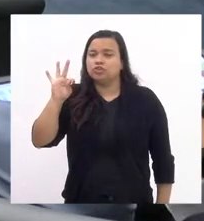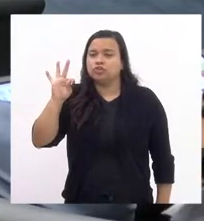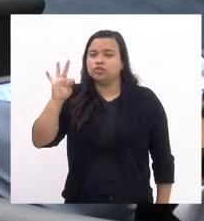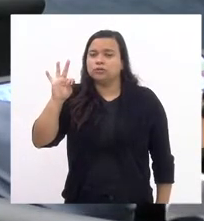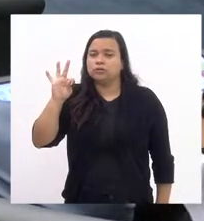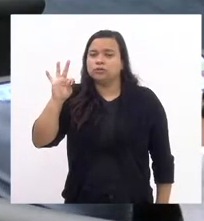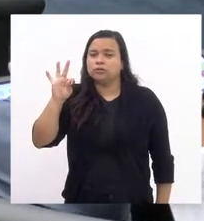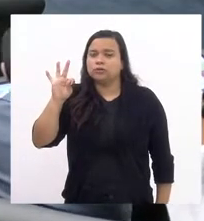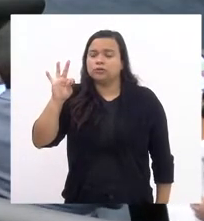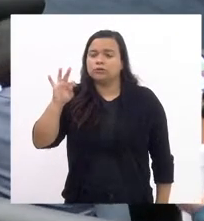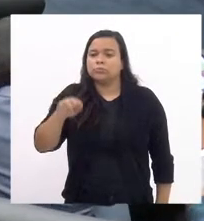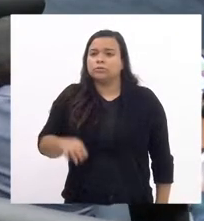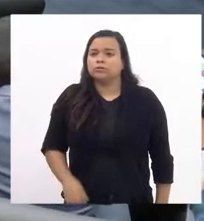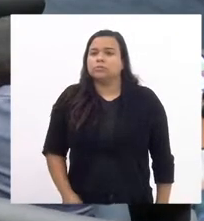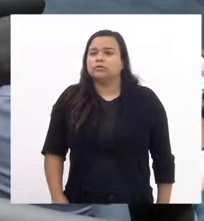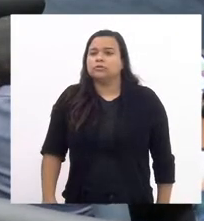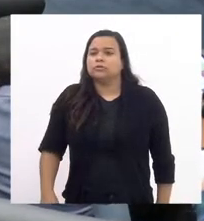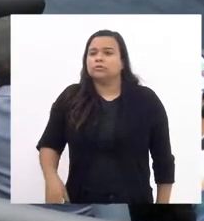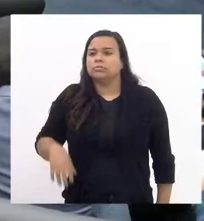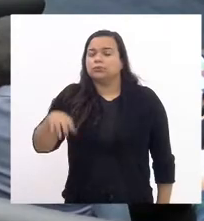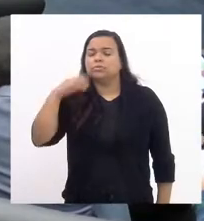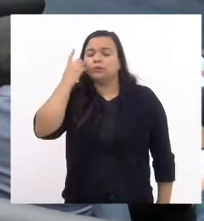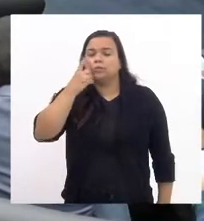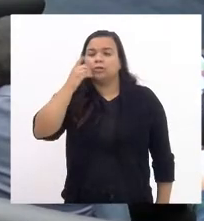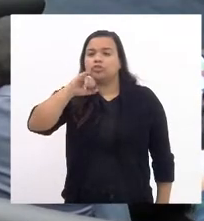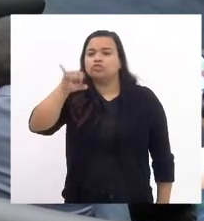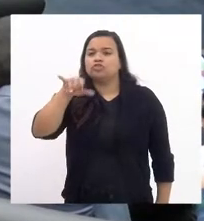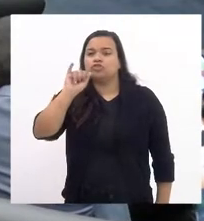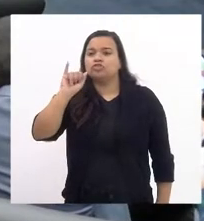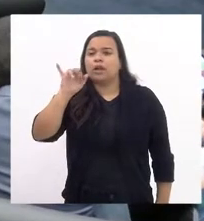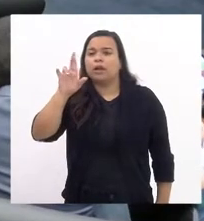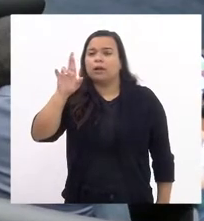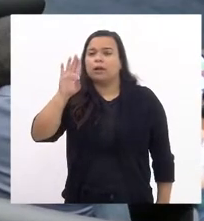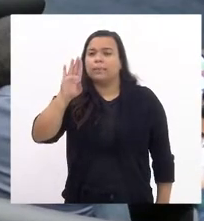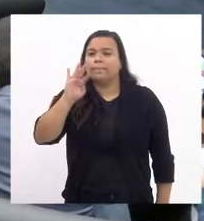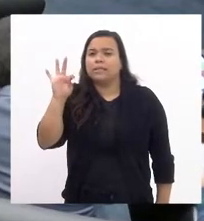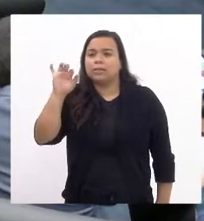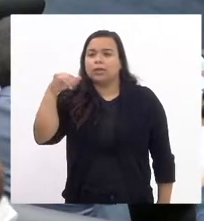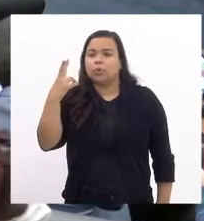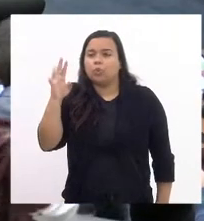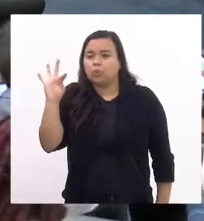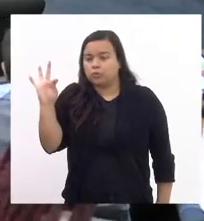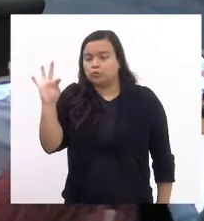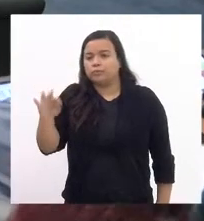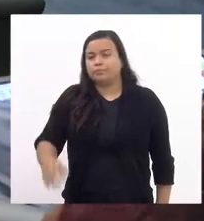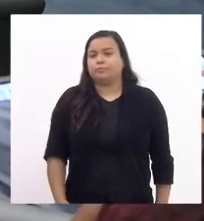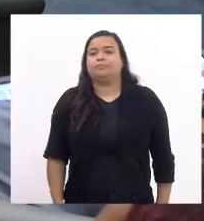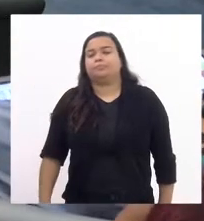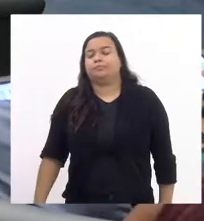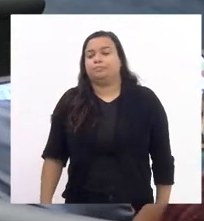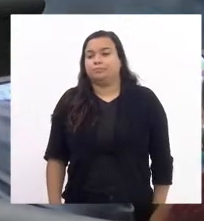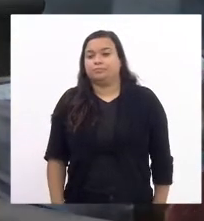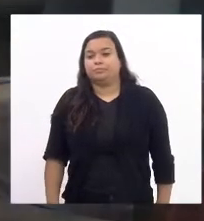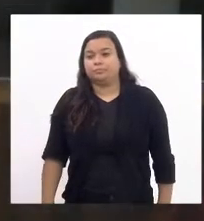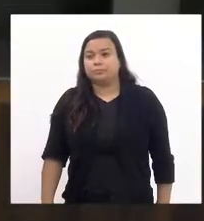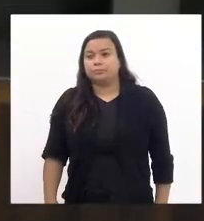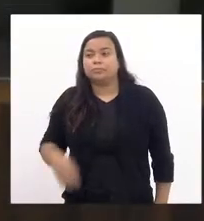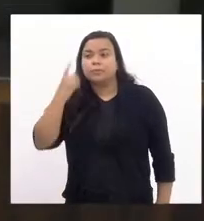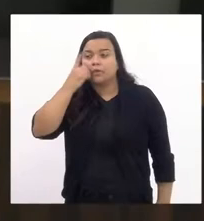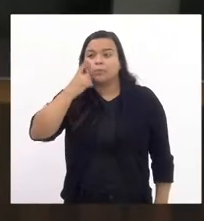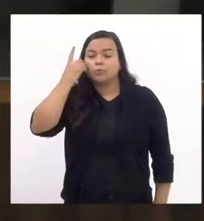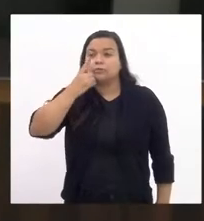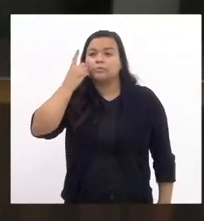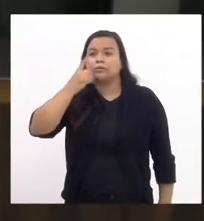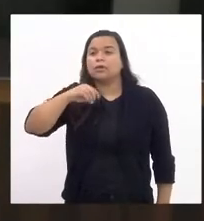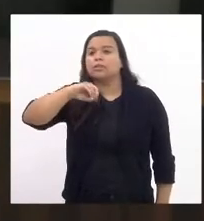Gustavo Schmidt. Deputado Jair Bittencourt. Deputado Jair Bittencourt.